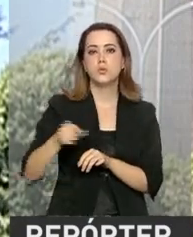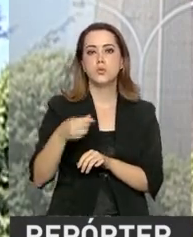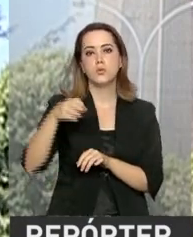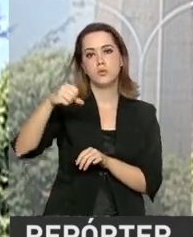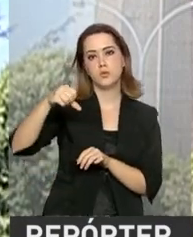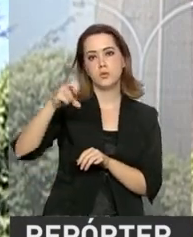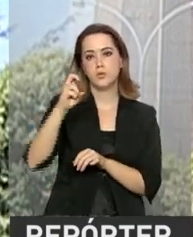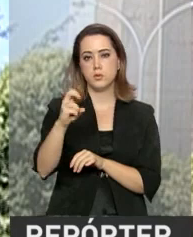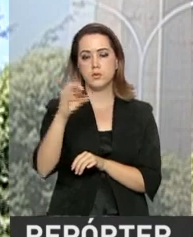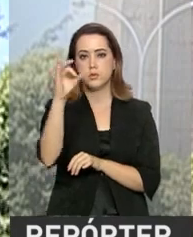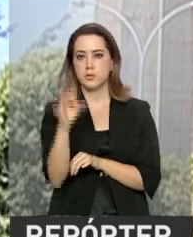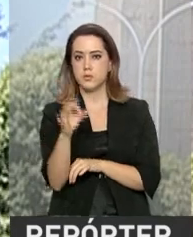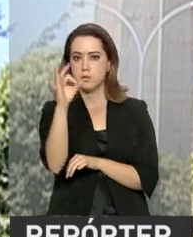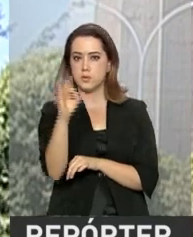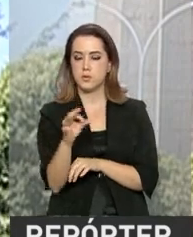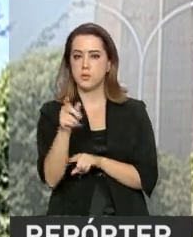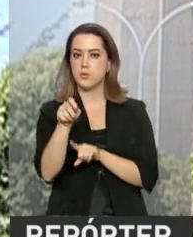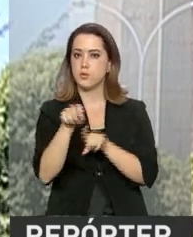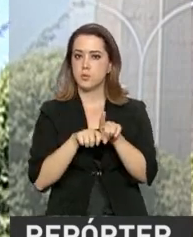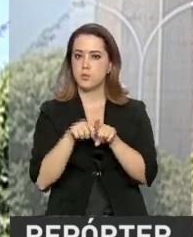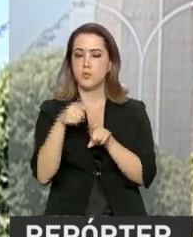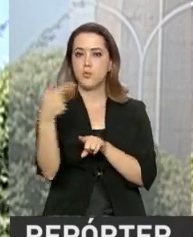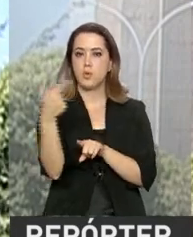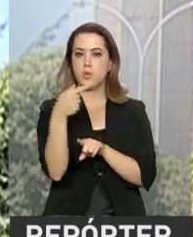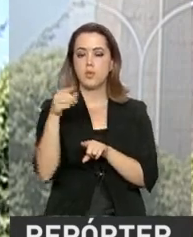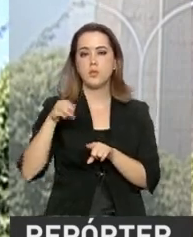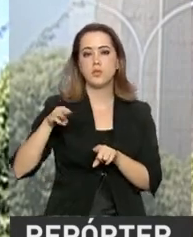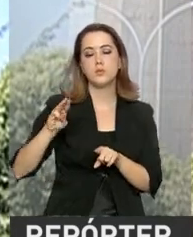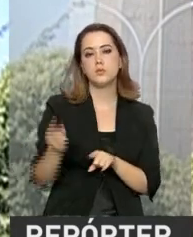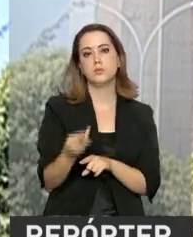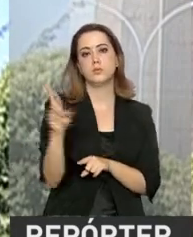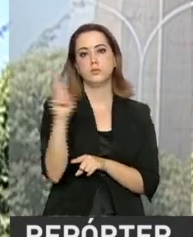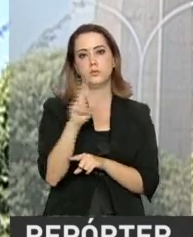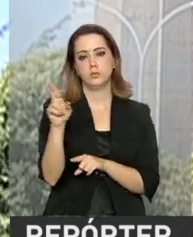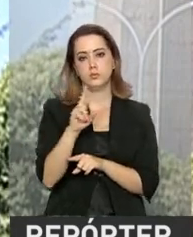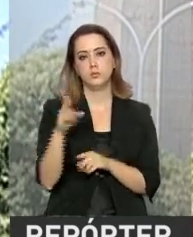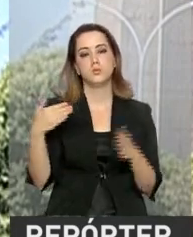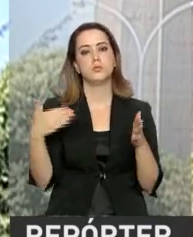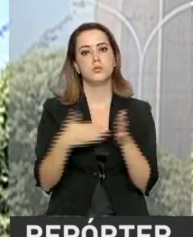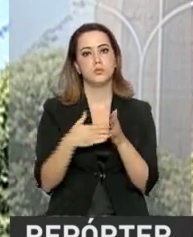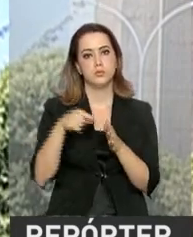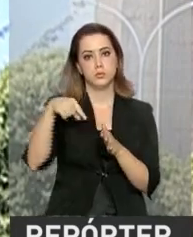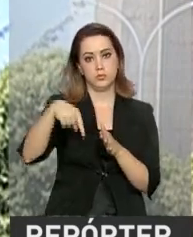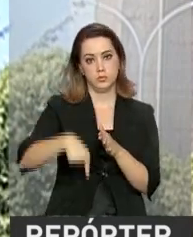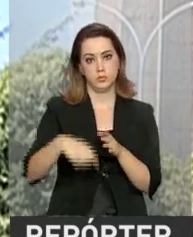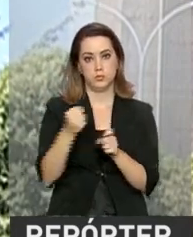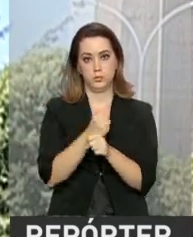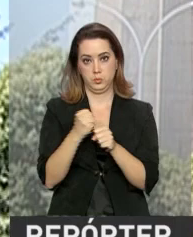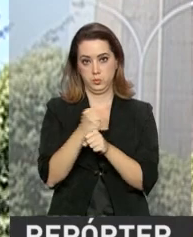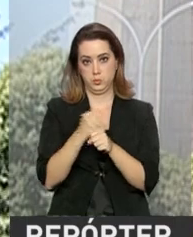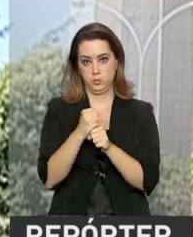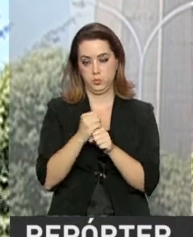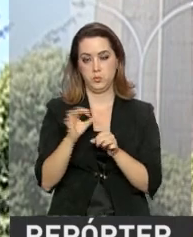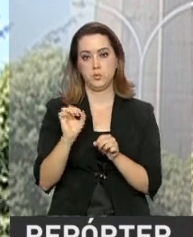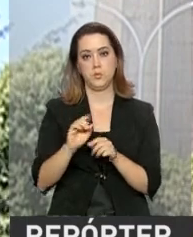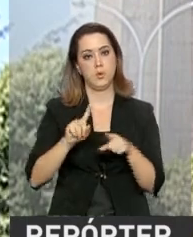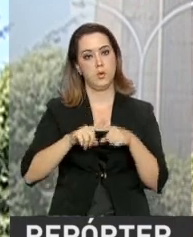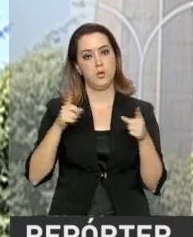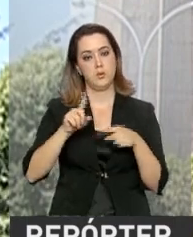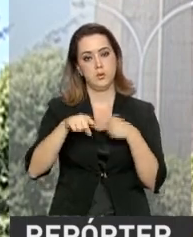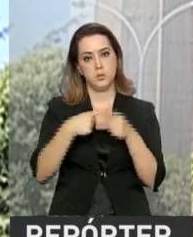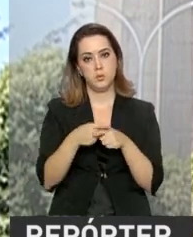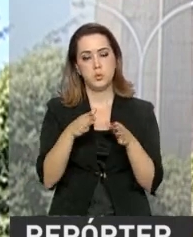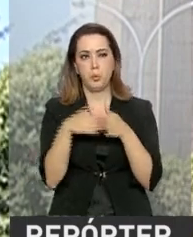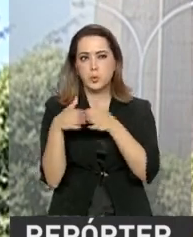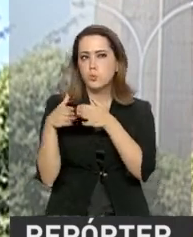mais de 6 meses. Esse valor de 7 bilhões de reais, ele vai ficar disponível até final de 2017, mas se houver mais demanda,